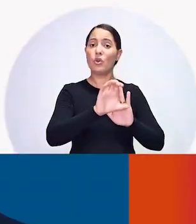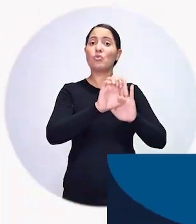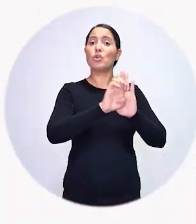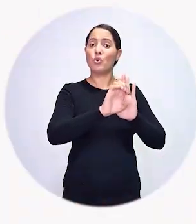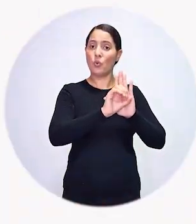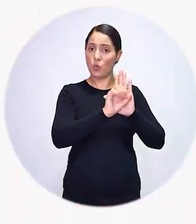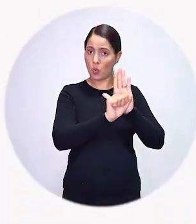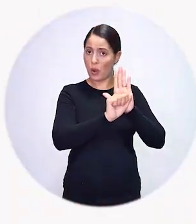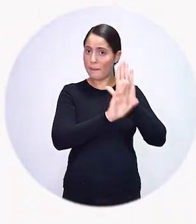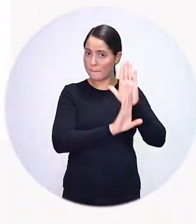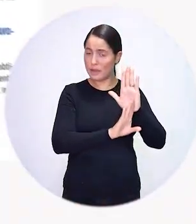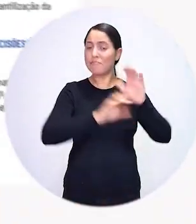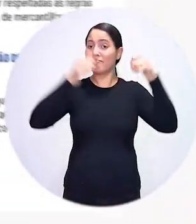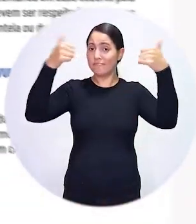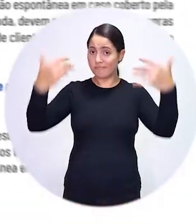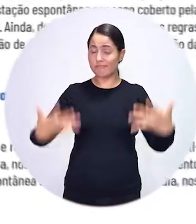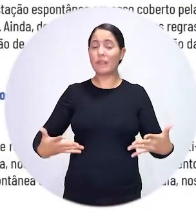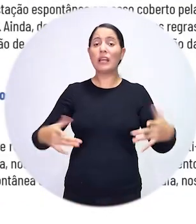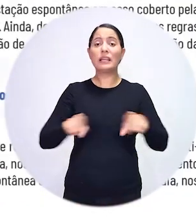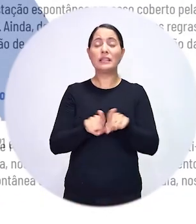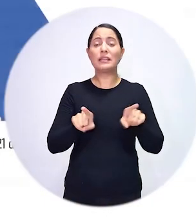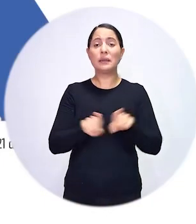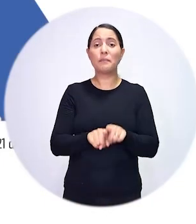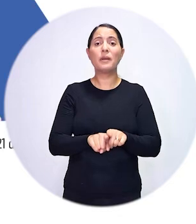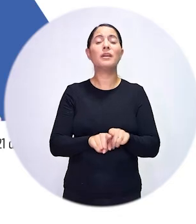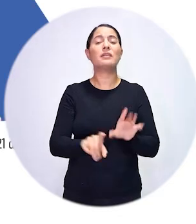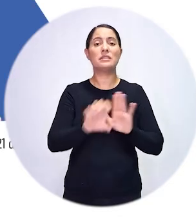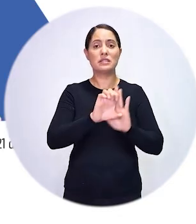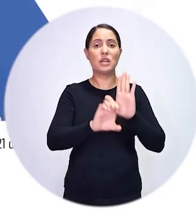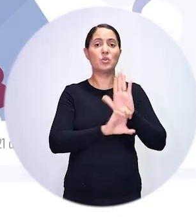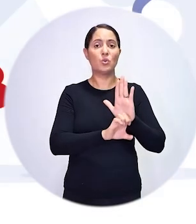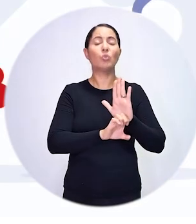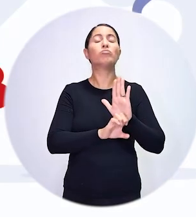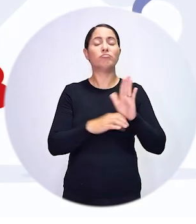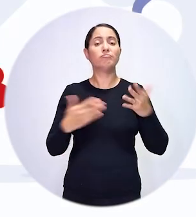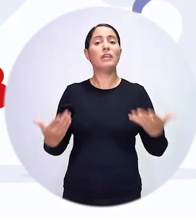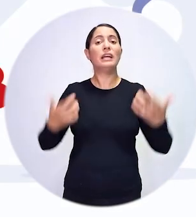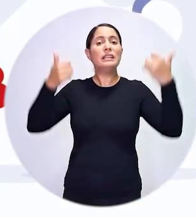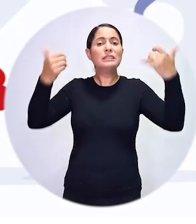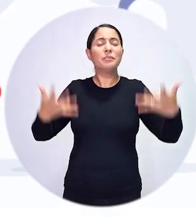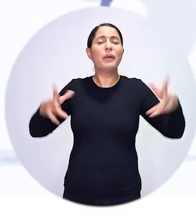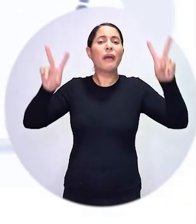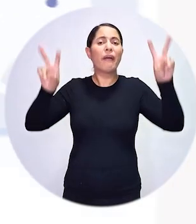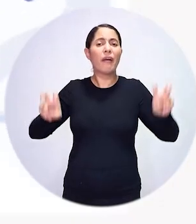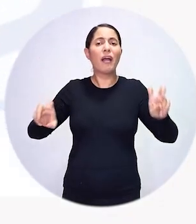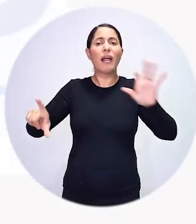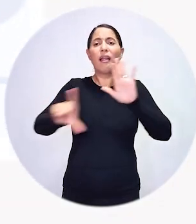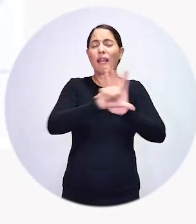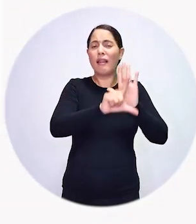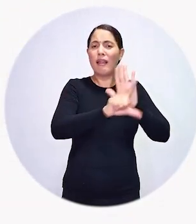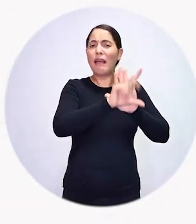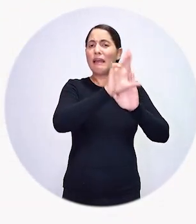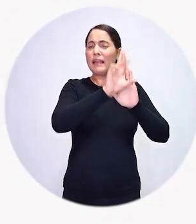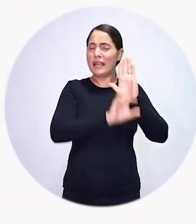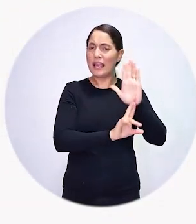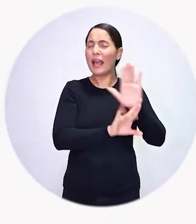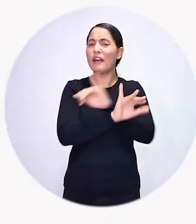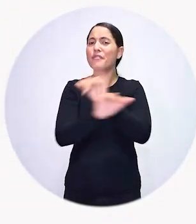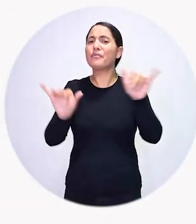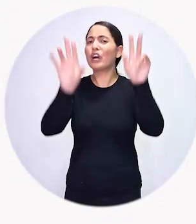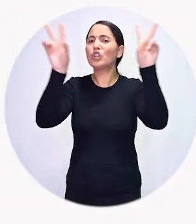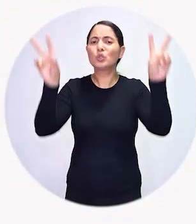nosso Código de Ética e do Estatuto da Advocacia, todos essas leis e provimentos,